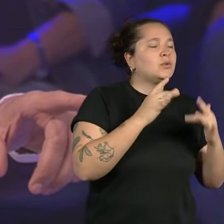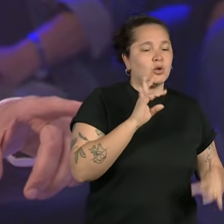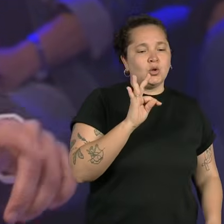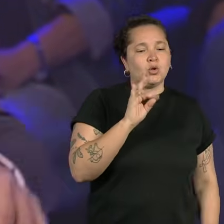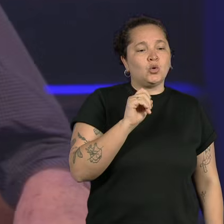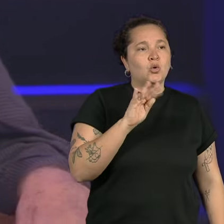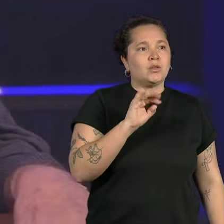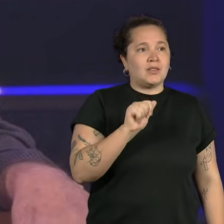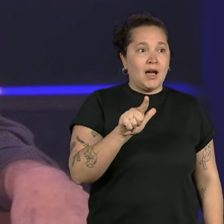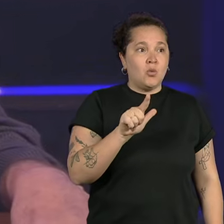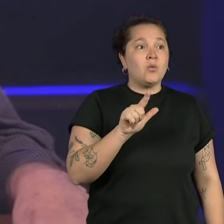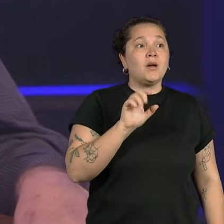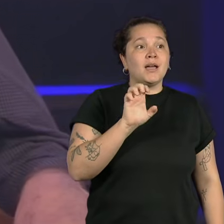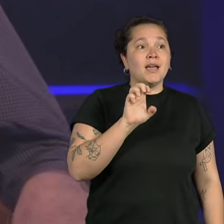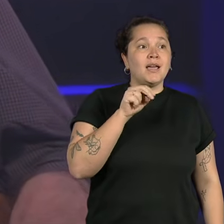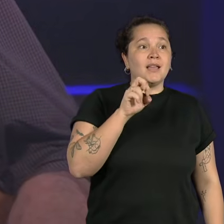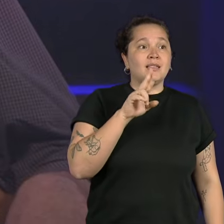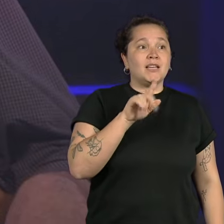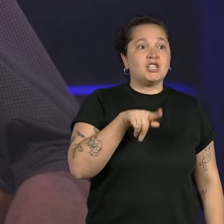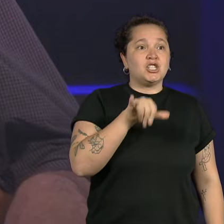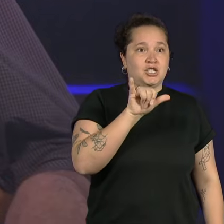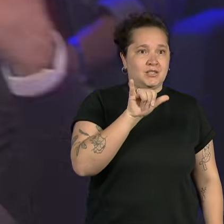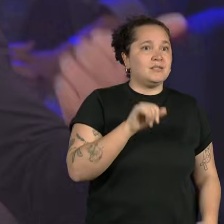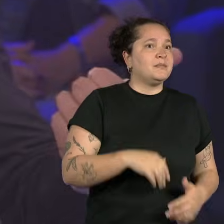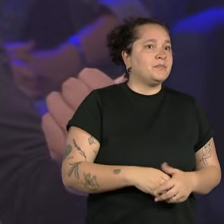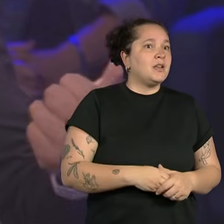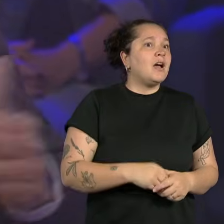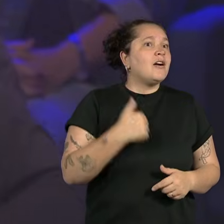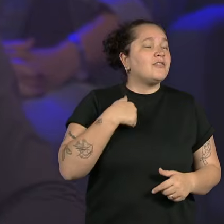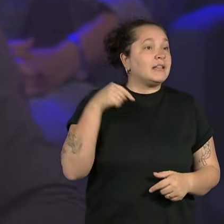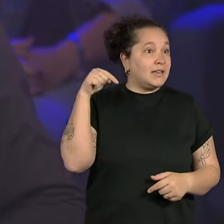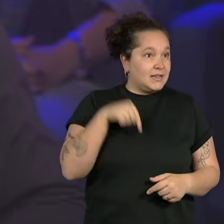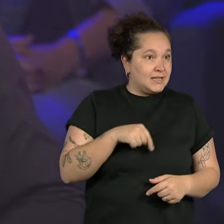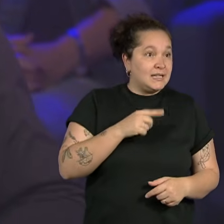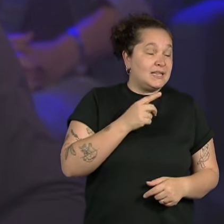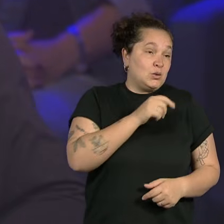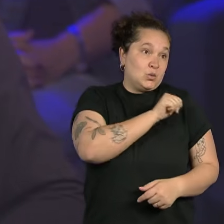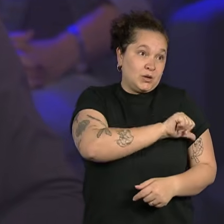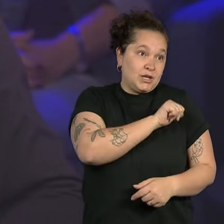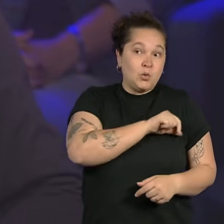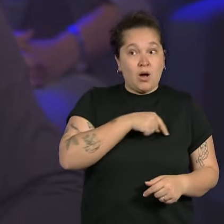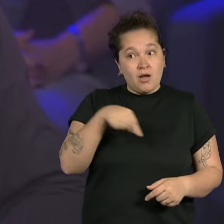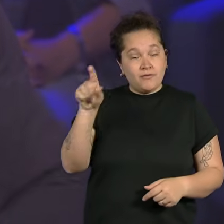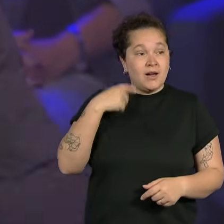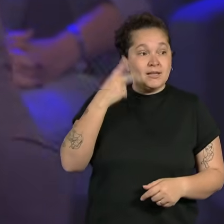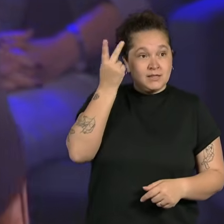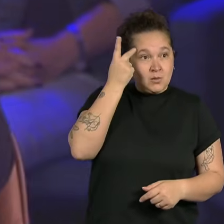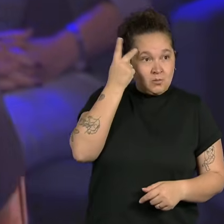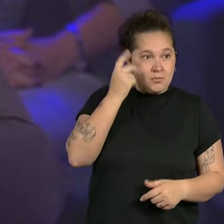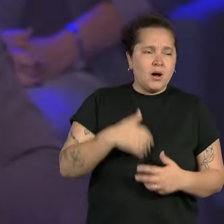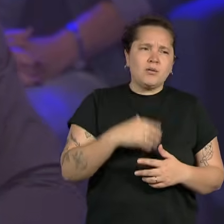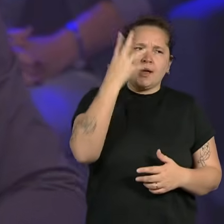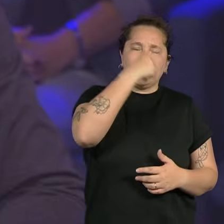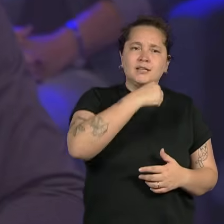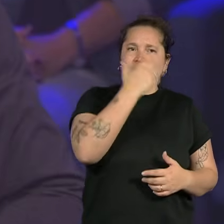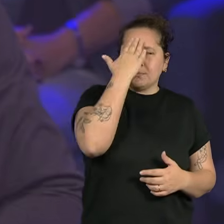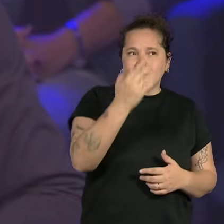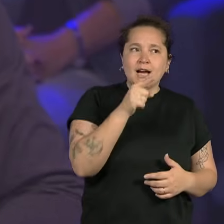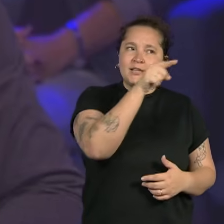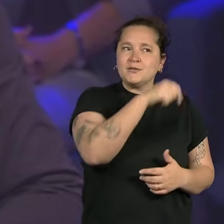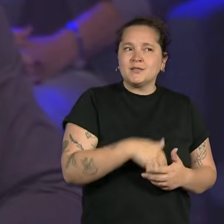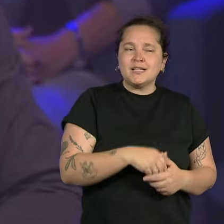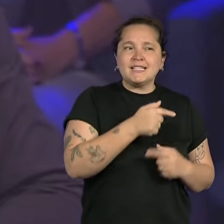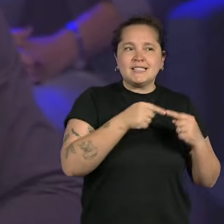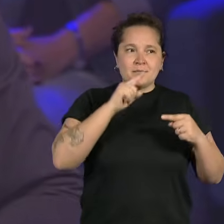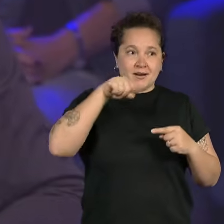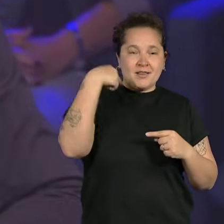Total Energy. Total Energy. Vai estar aqui, depois volta para São Paulo. A peça é linda, vale muito a pena. Obrigado pelo seu carinho, pela sua audiência.